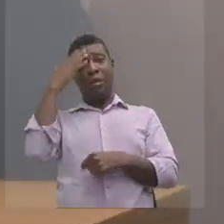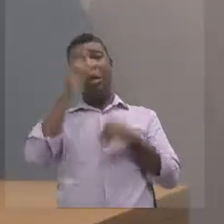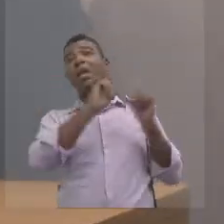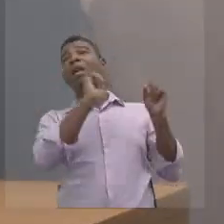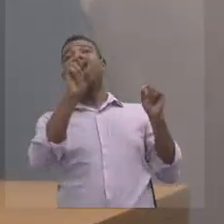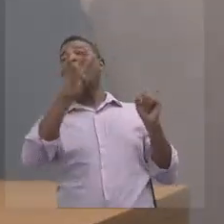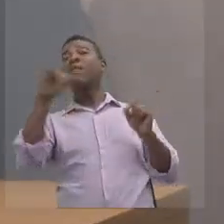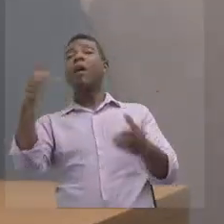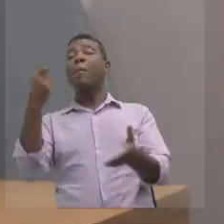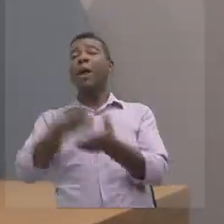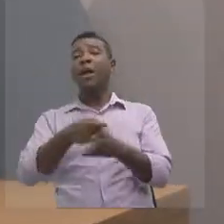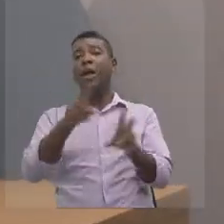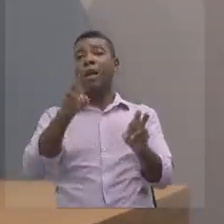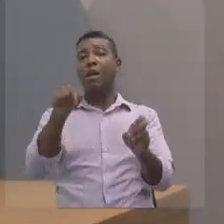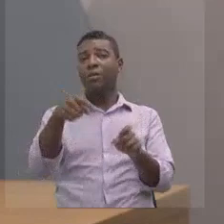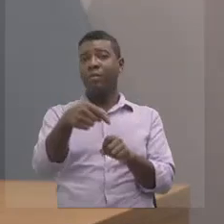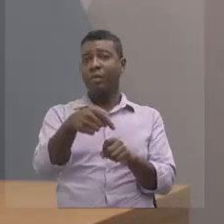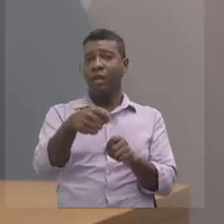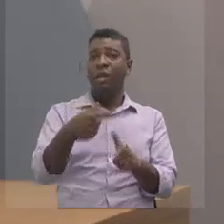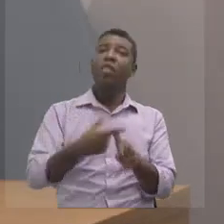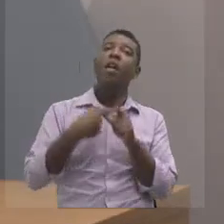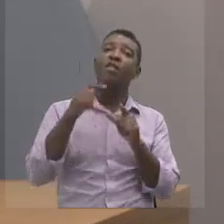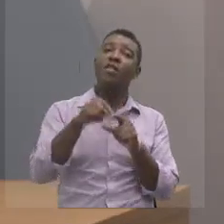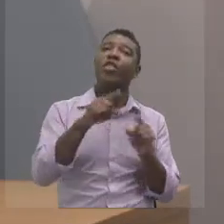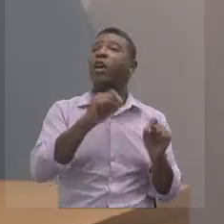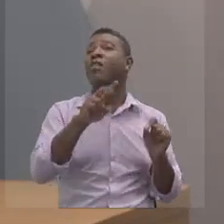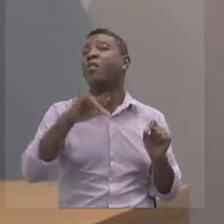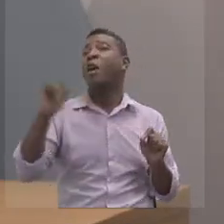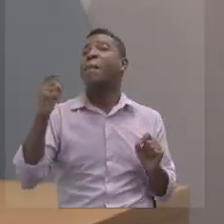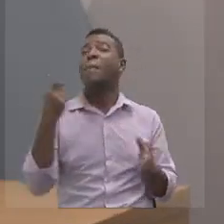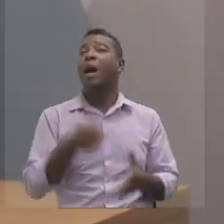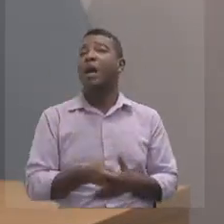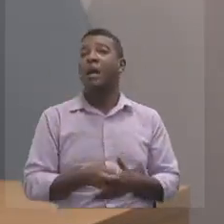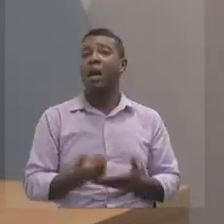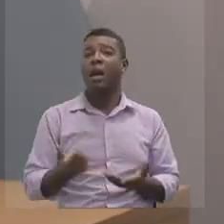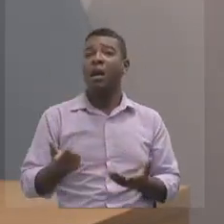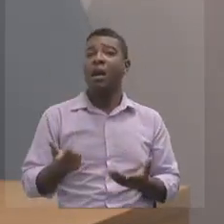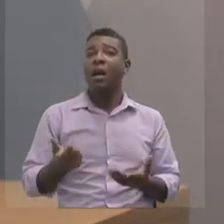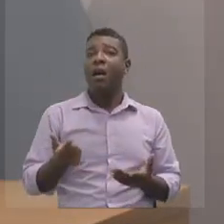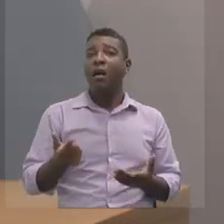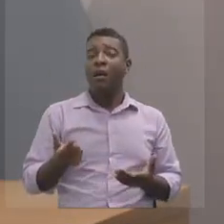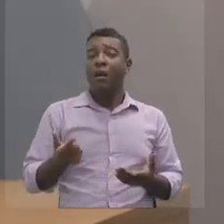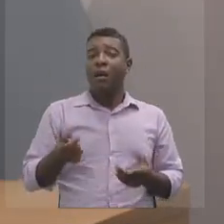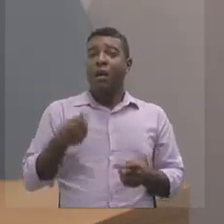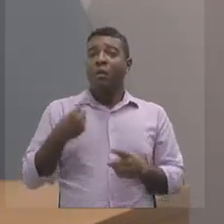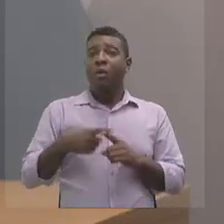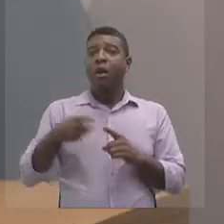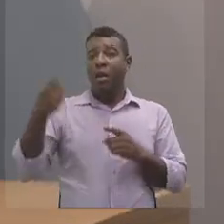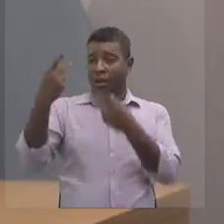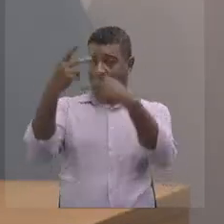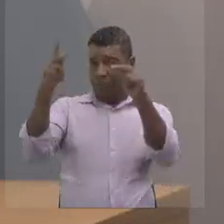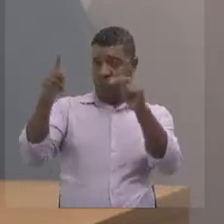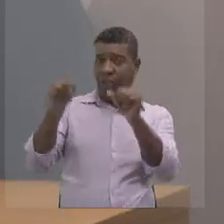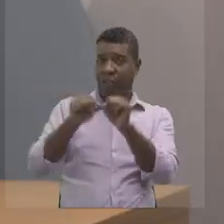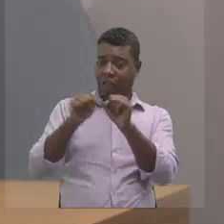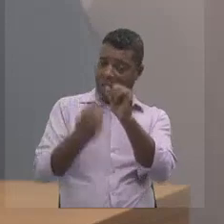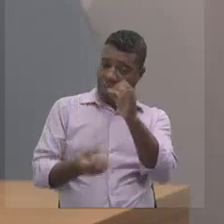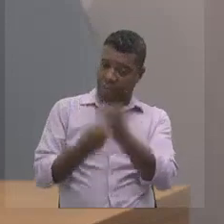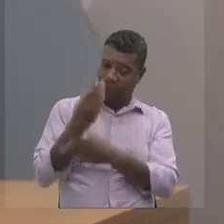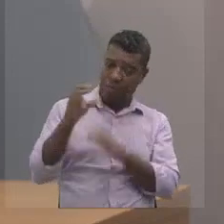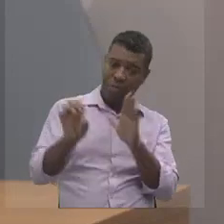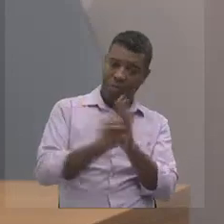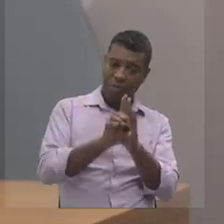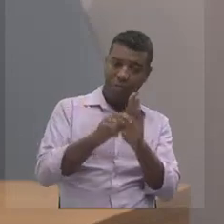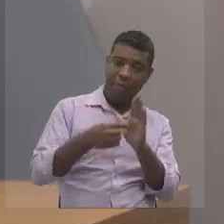esse défice Quem vai bancar o déficit quando vocês fizeram uma o edital ele tinha um outro erro